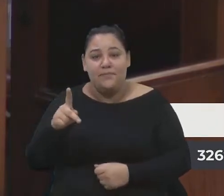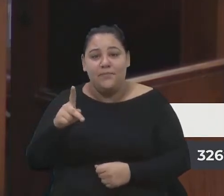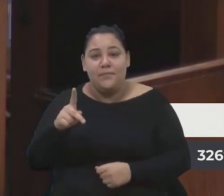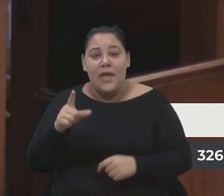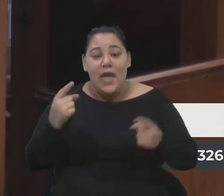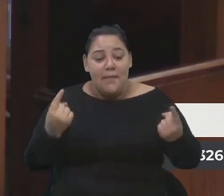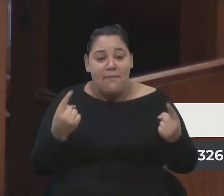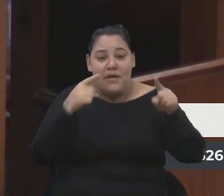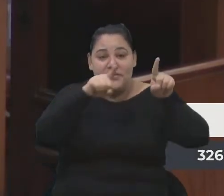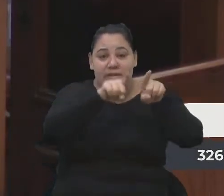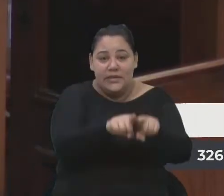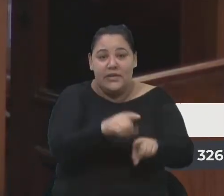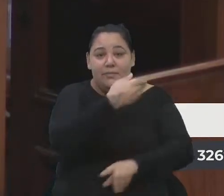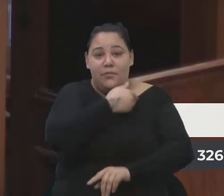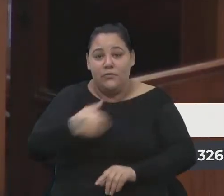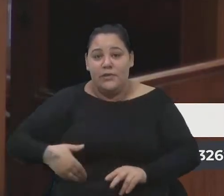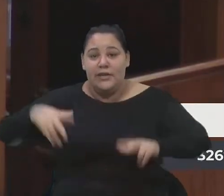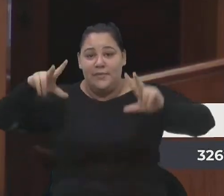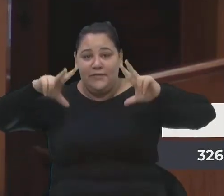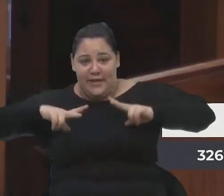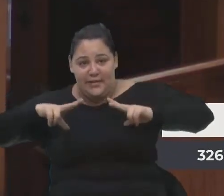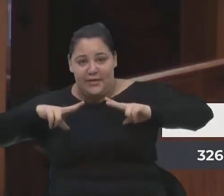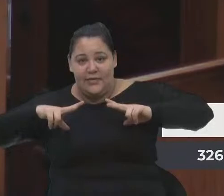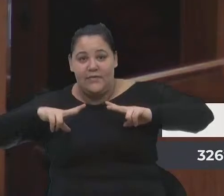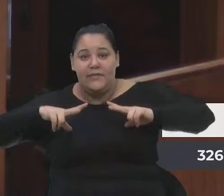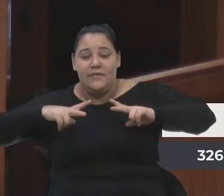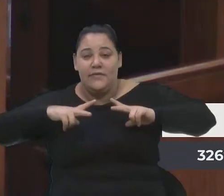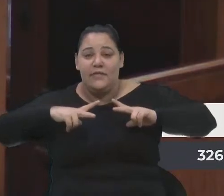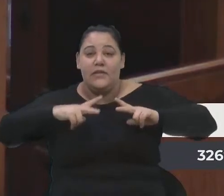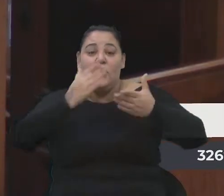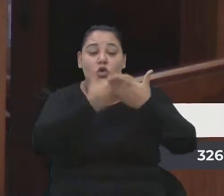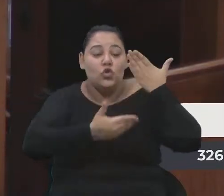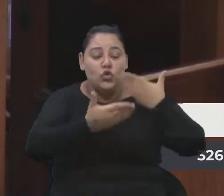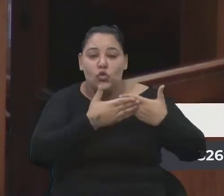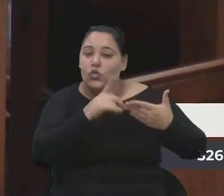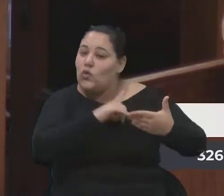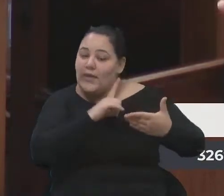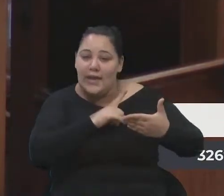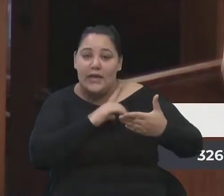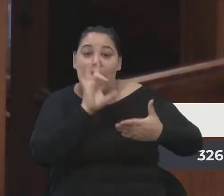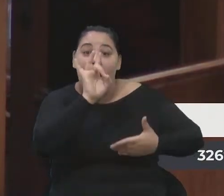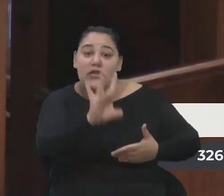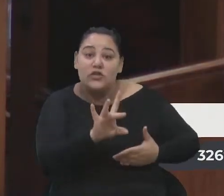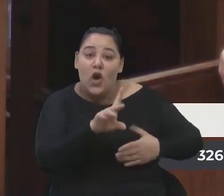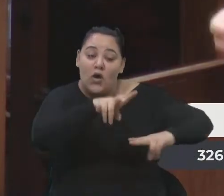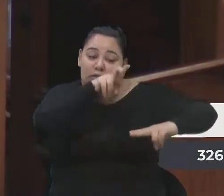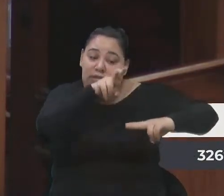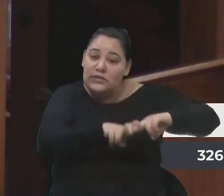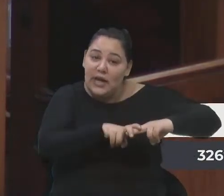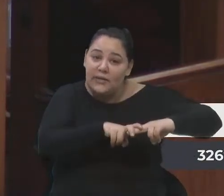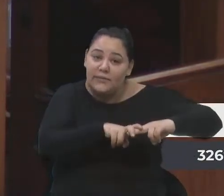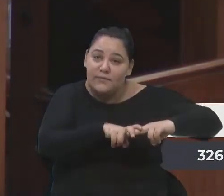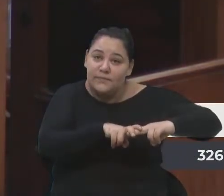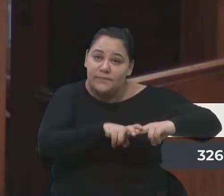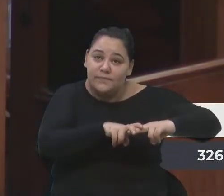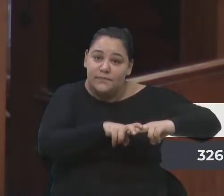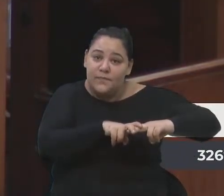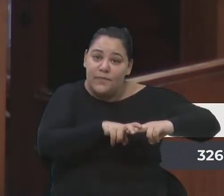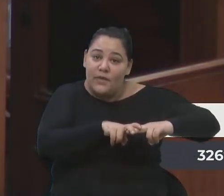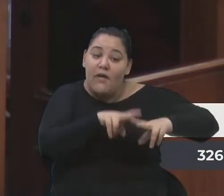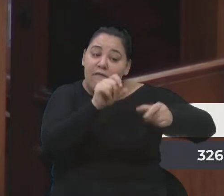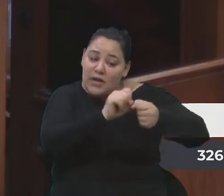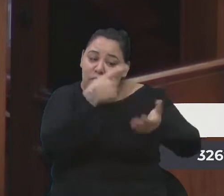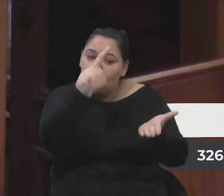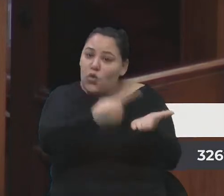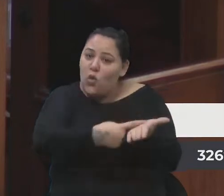É possível, tem tudo pronto, está tudo na mão, basta sentar, entrar num acordo